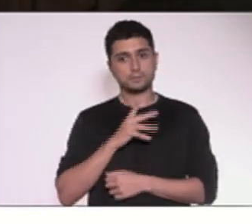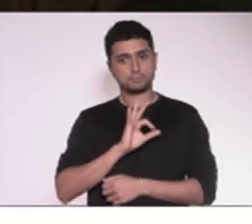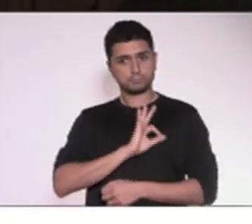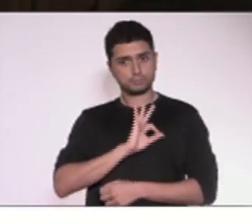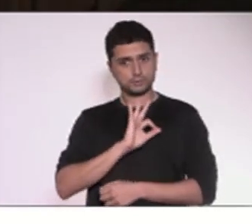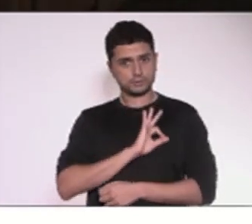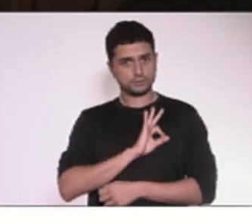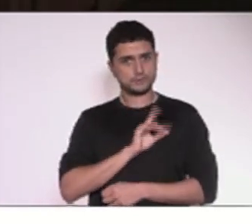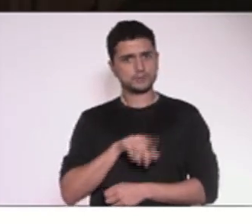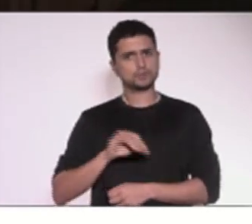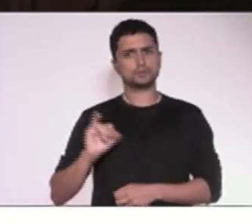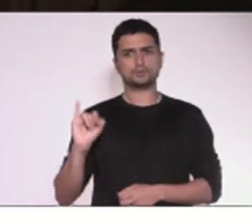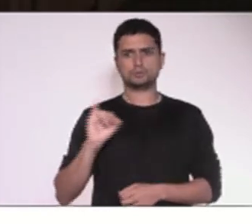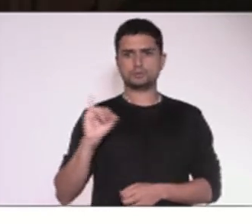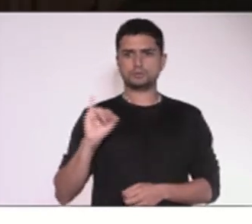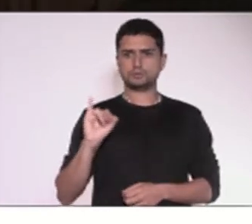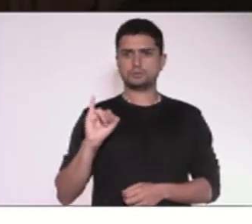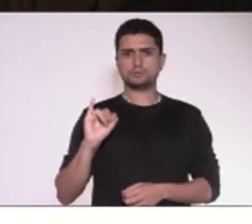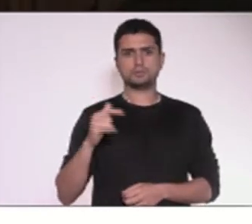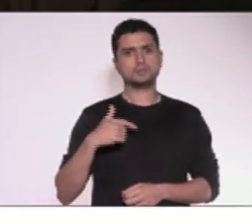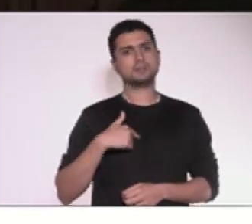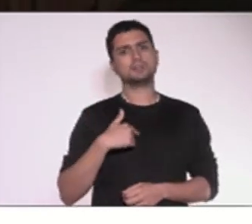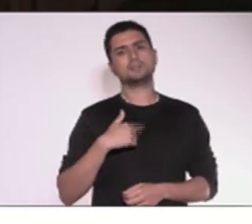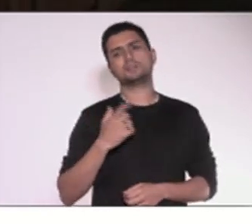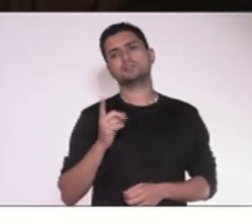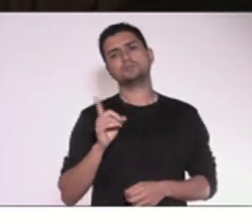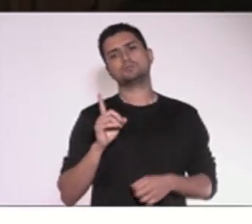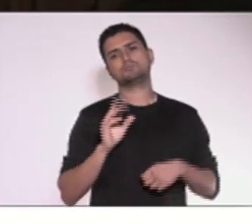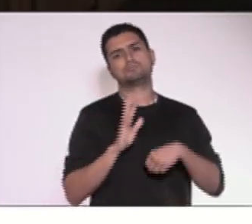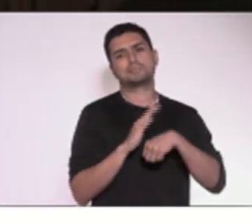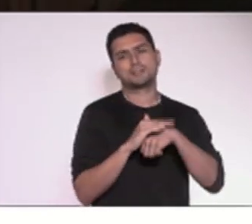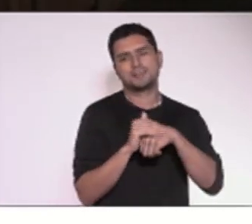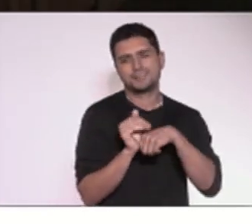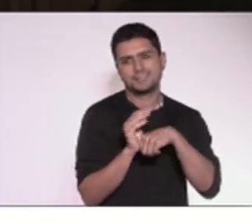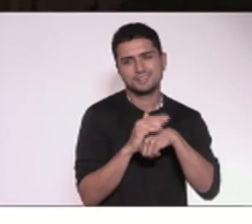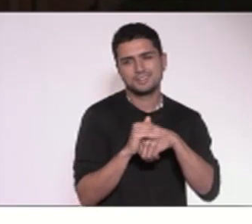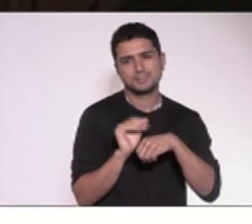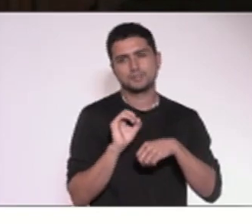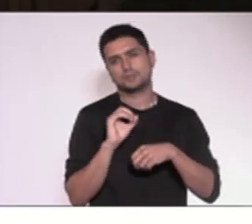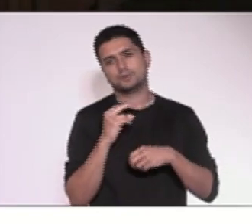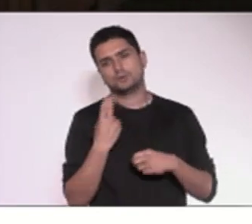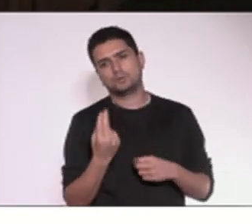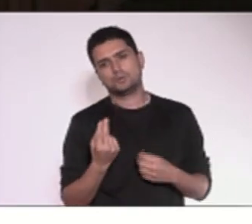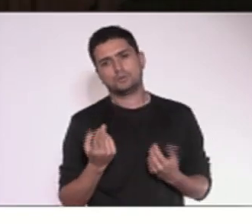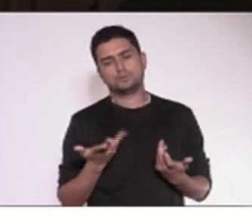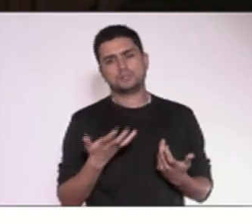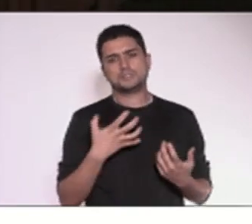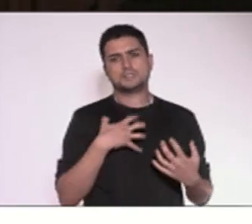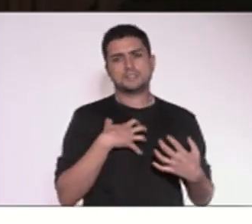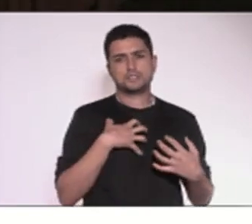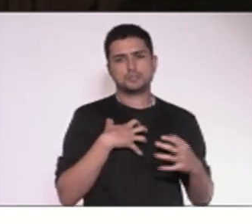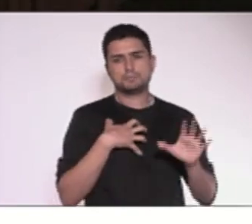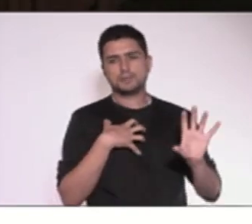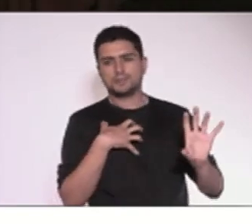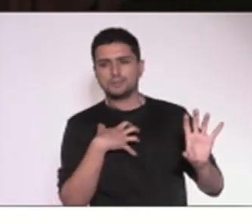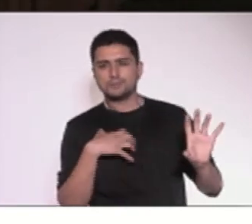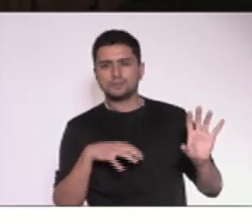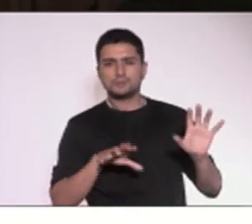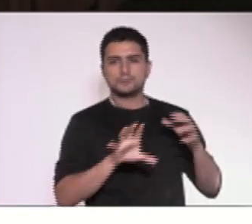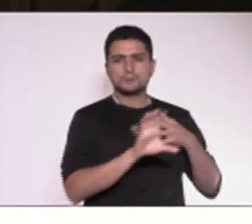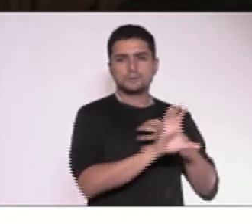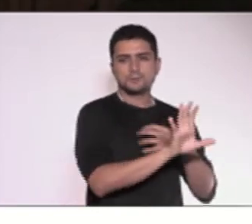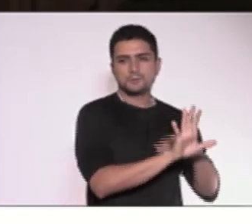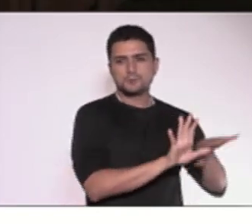eu não dou carinho, não dou qualquer outro tipo de sentimento, primeiro que